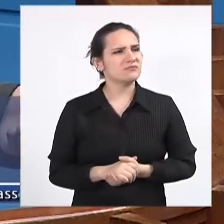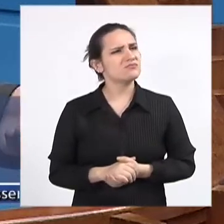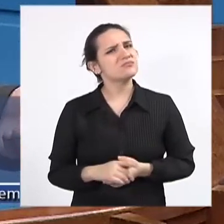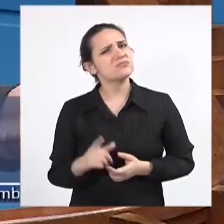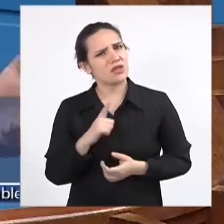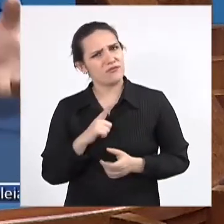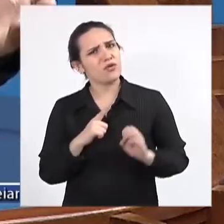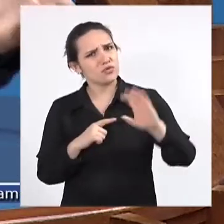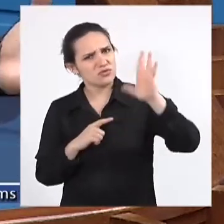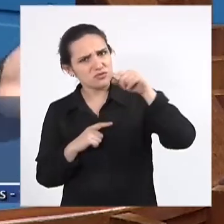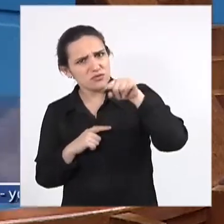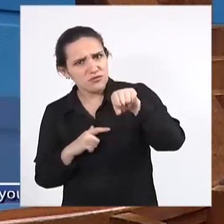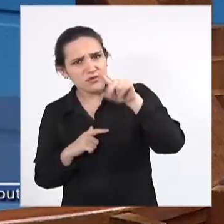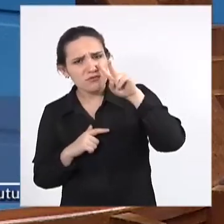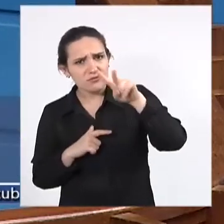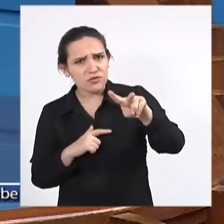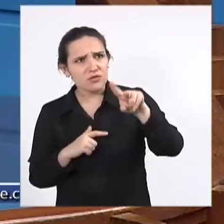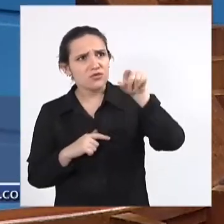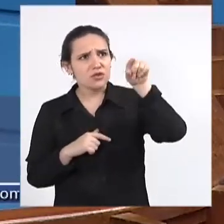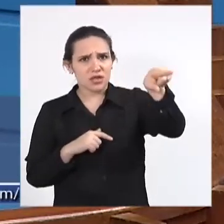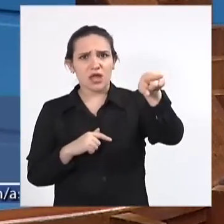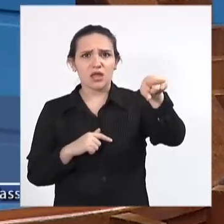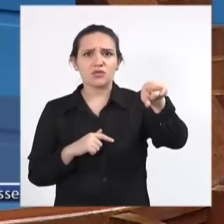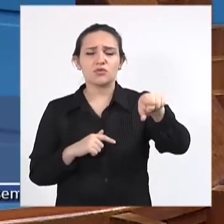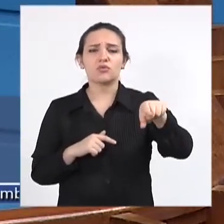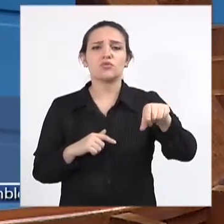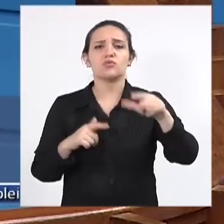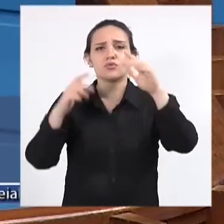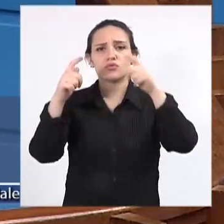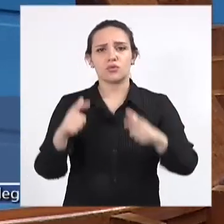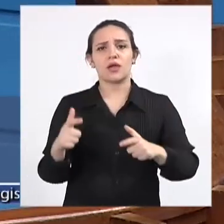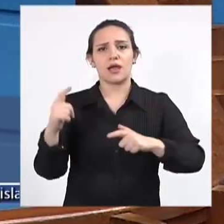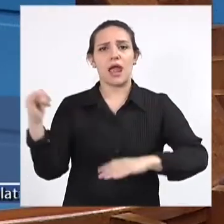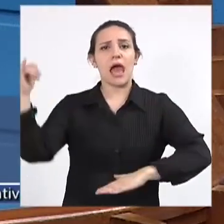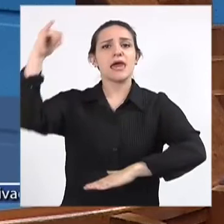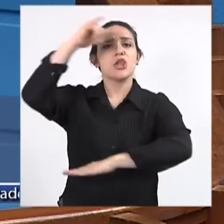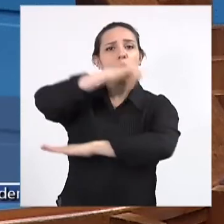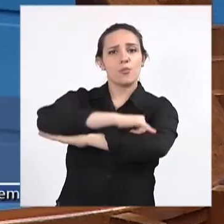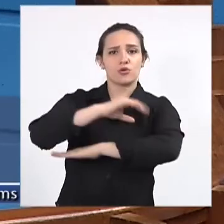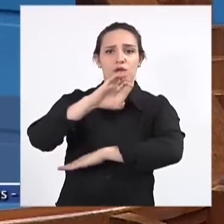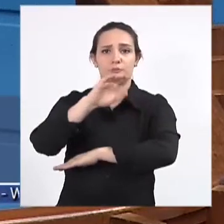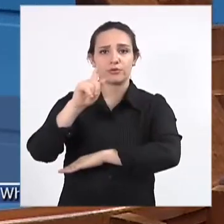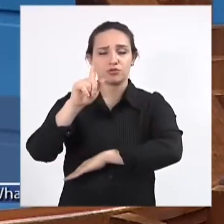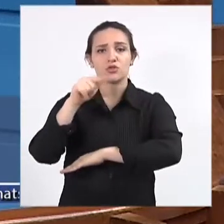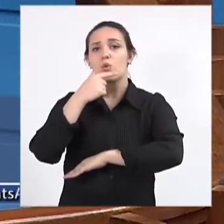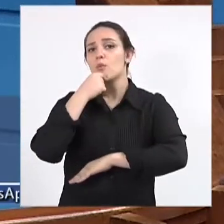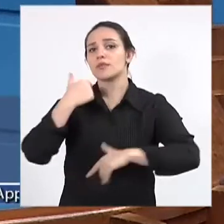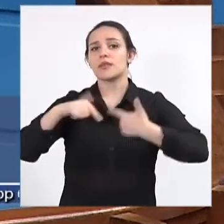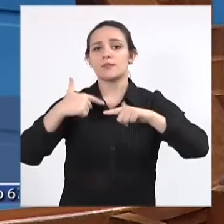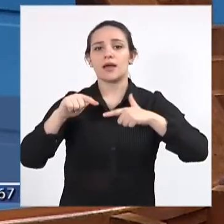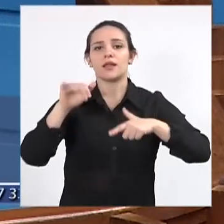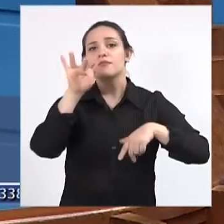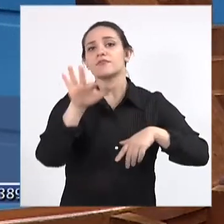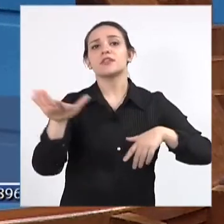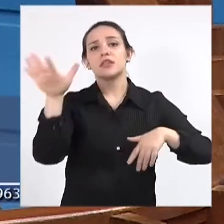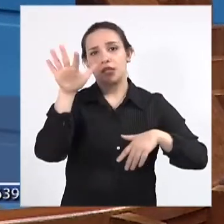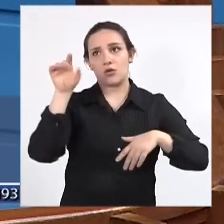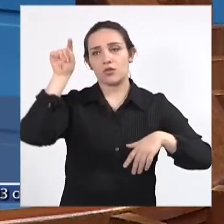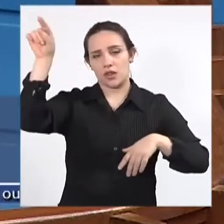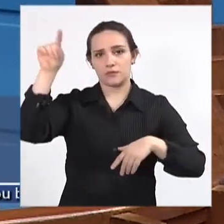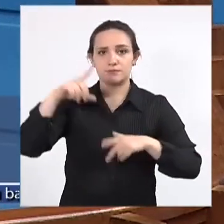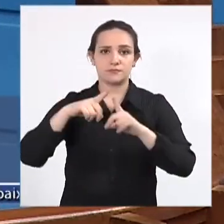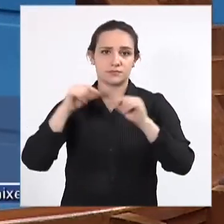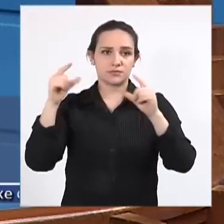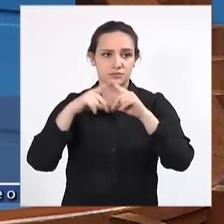uma tragédia no aeroporto de Campo Grande, onde um servidor público federal, que